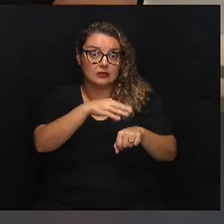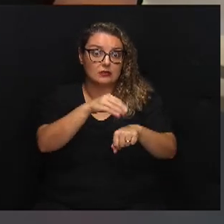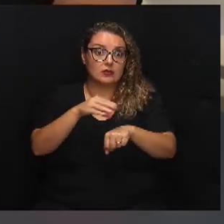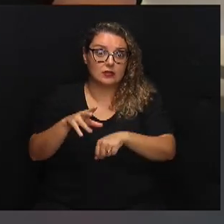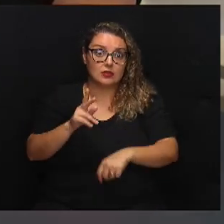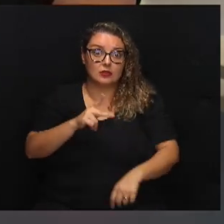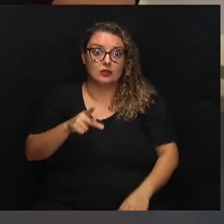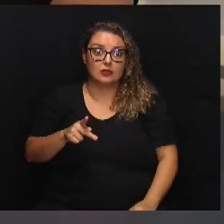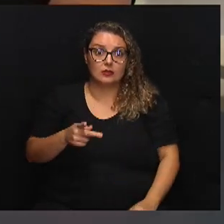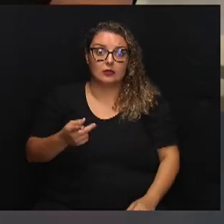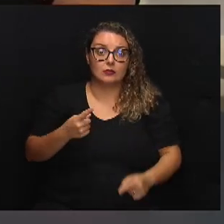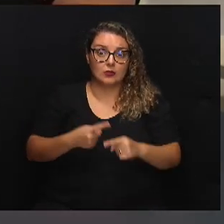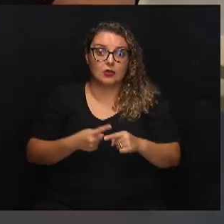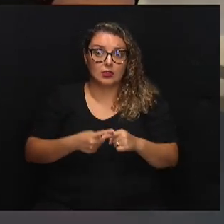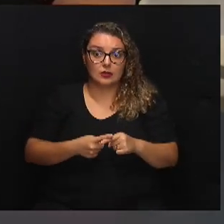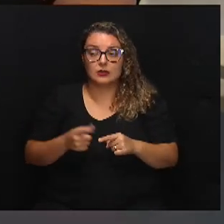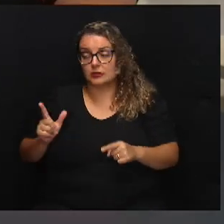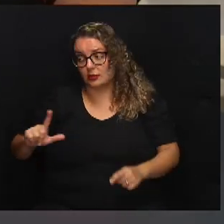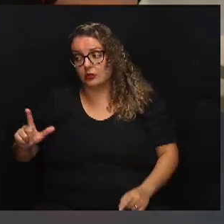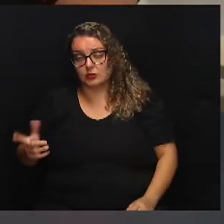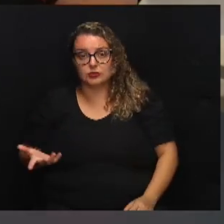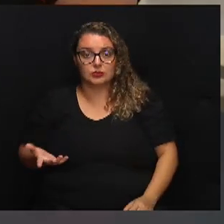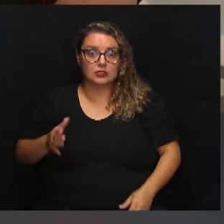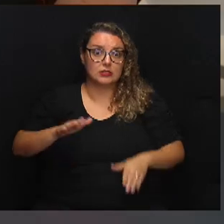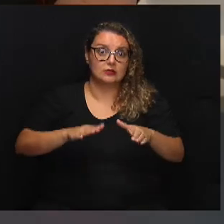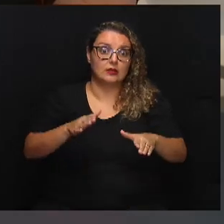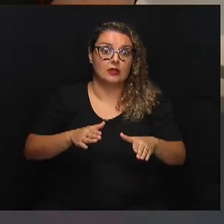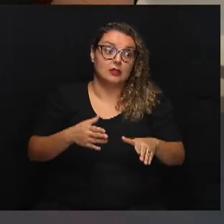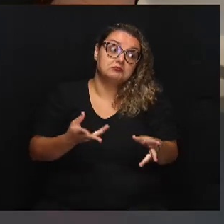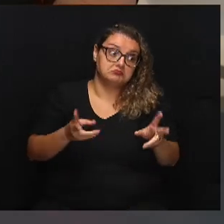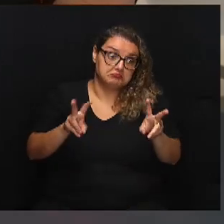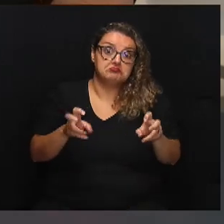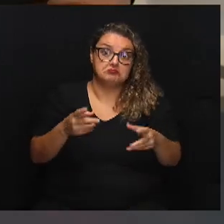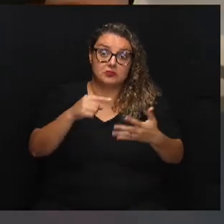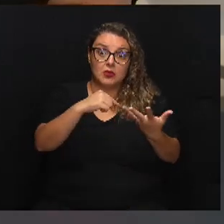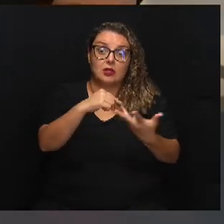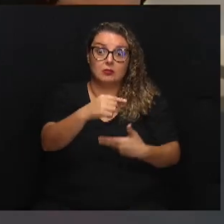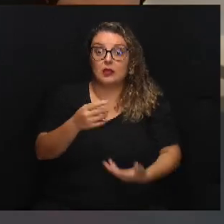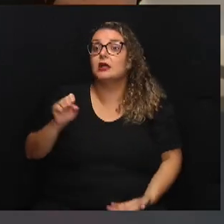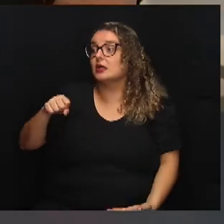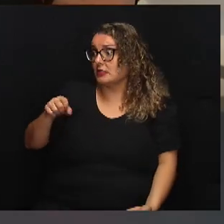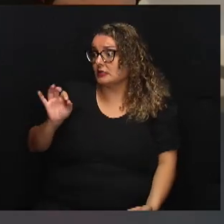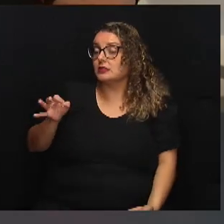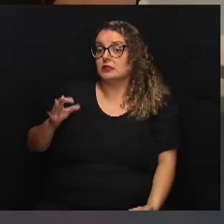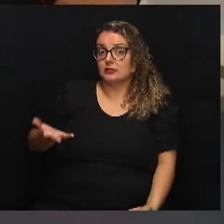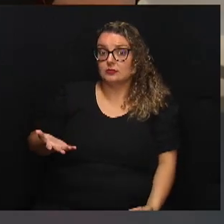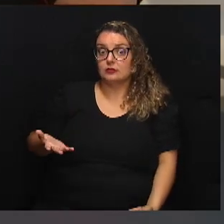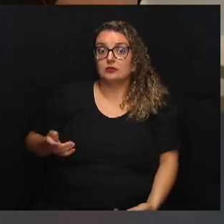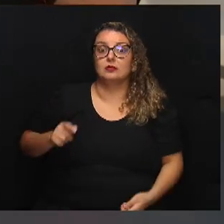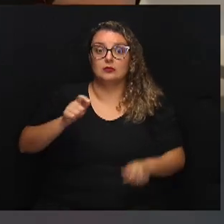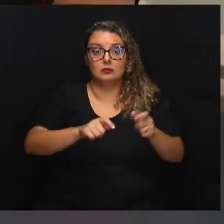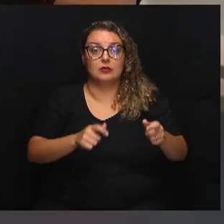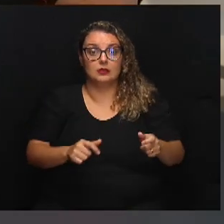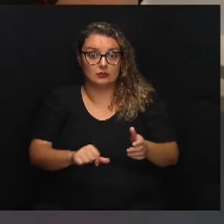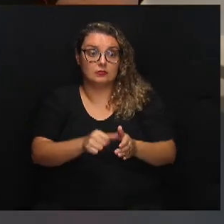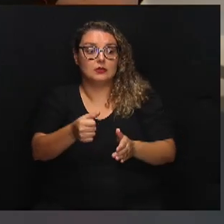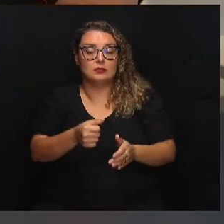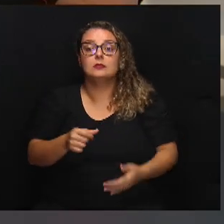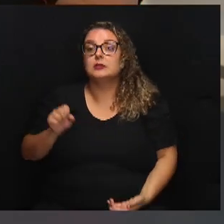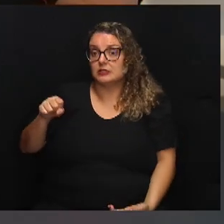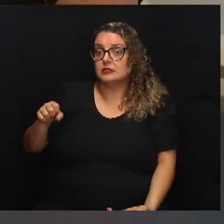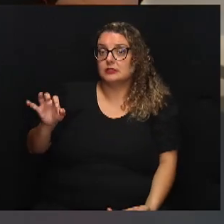do professor, exato. Porque, de fato, de repente, vai que caia um desses temas aí, né, professor? Exatamente. O pessoal sai na frente, né? É isso